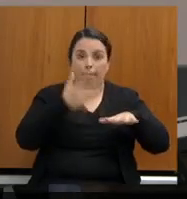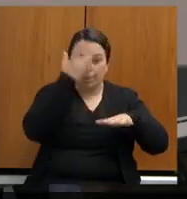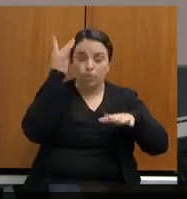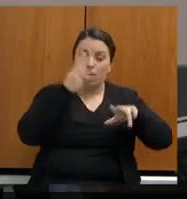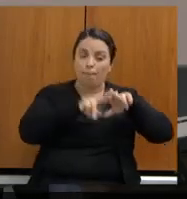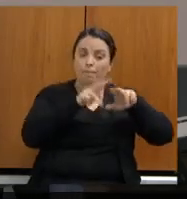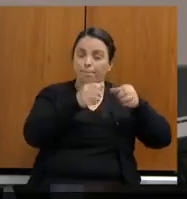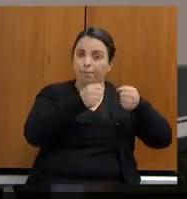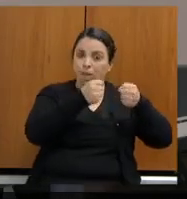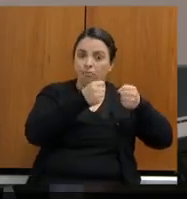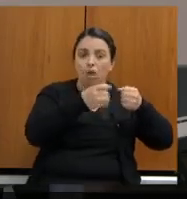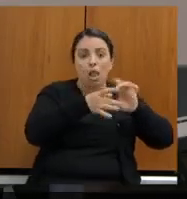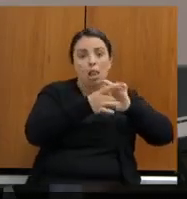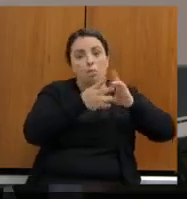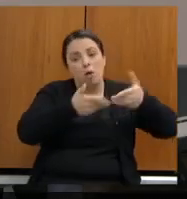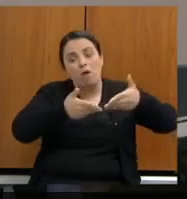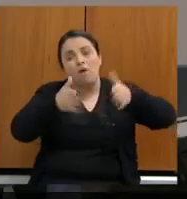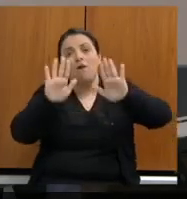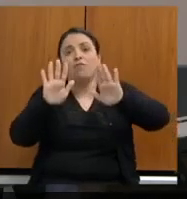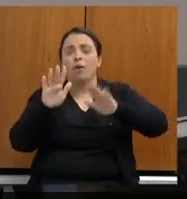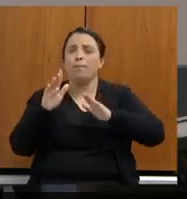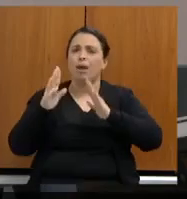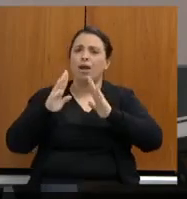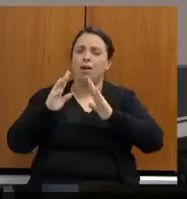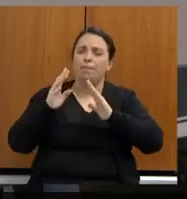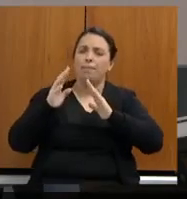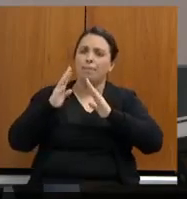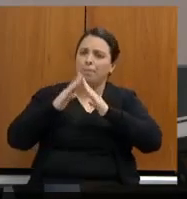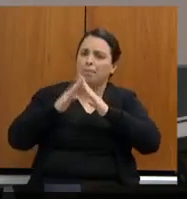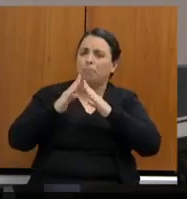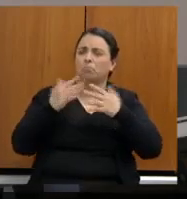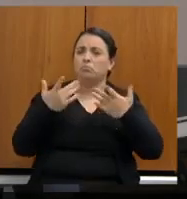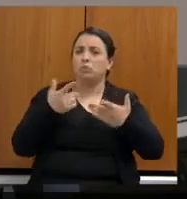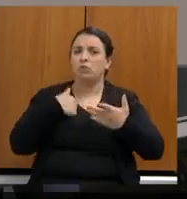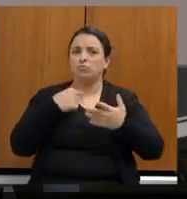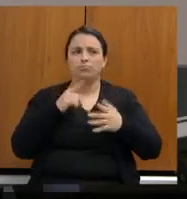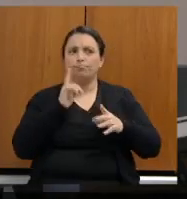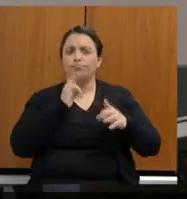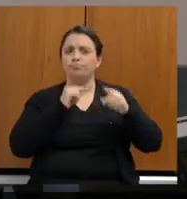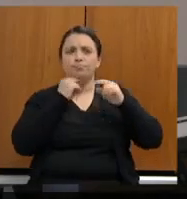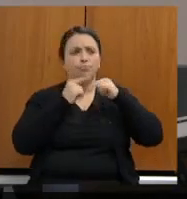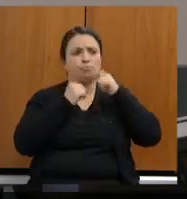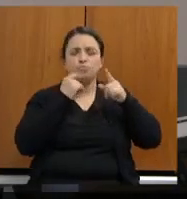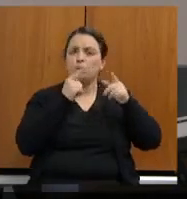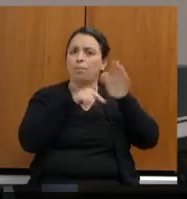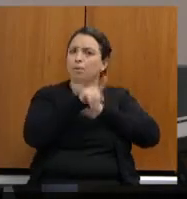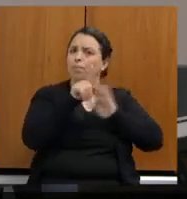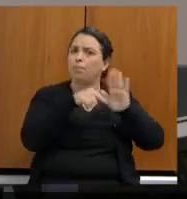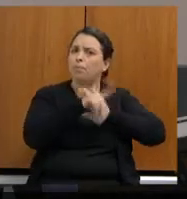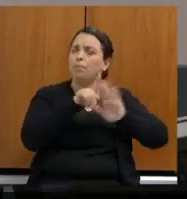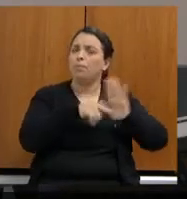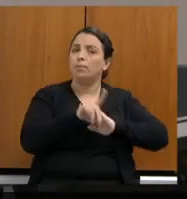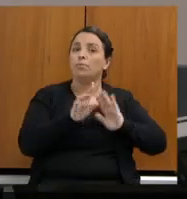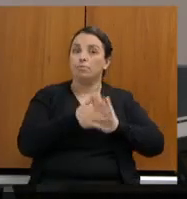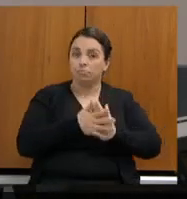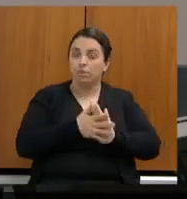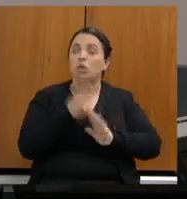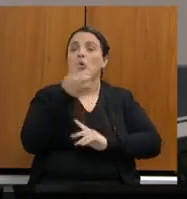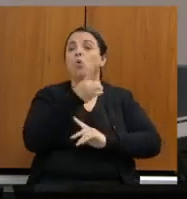essa decisão fizemos em números e que requerimento e o último foi em fevereiro deste ano